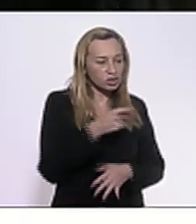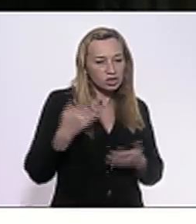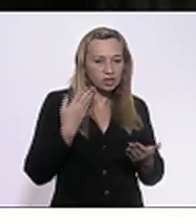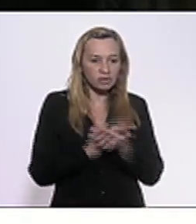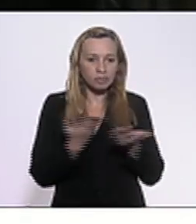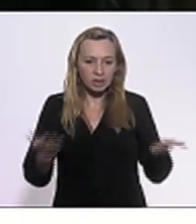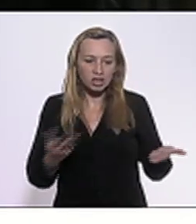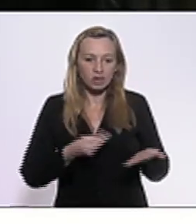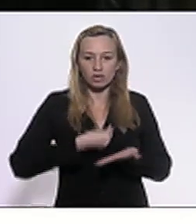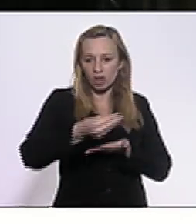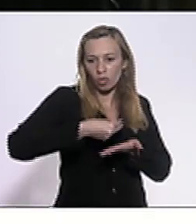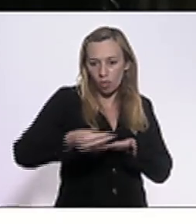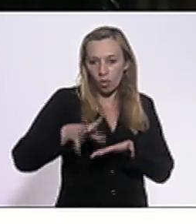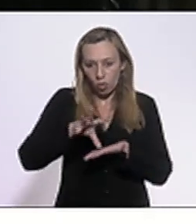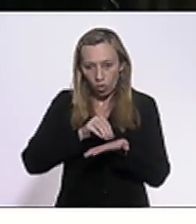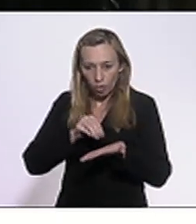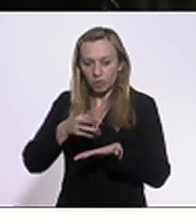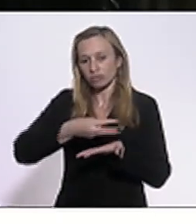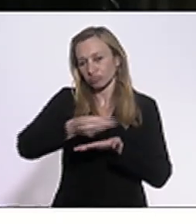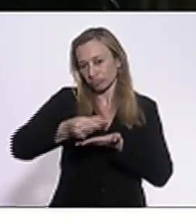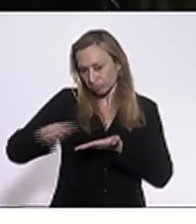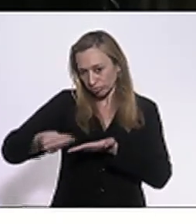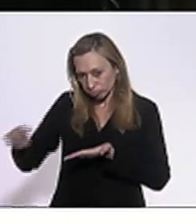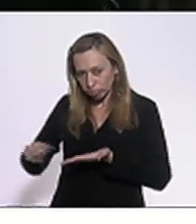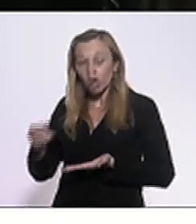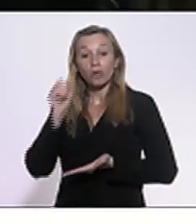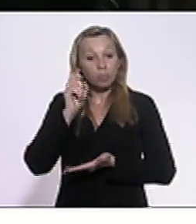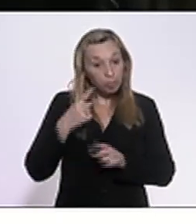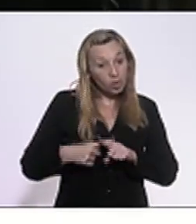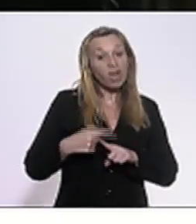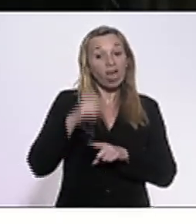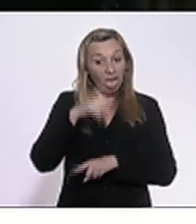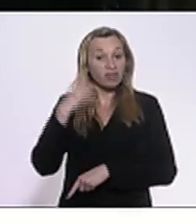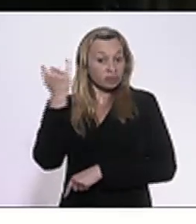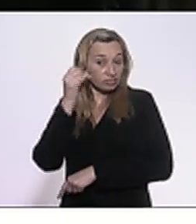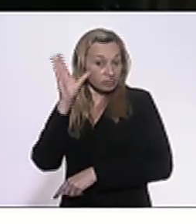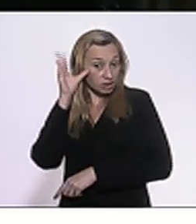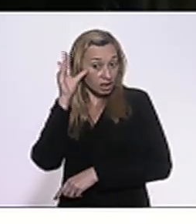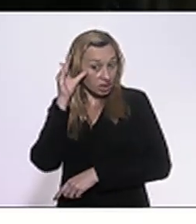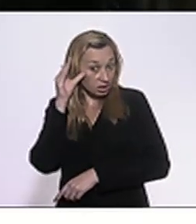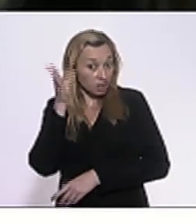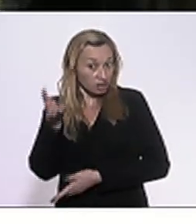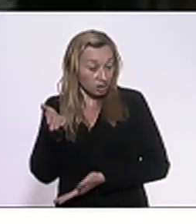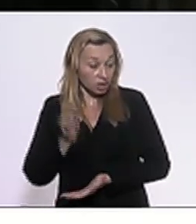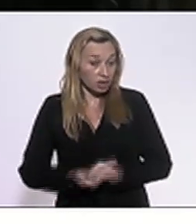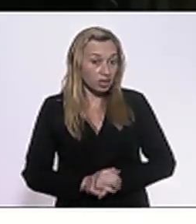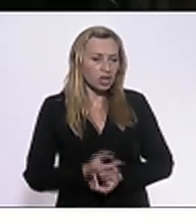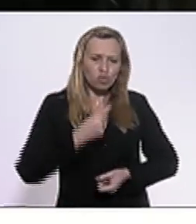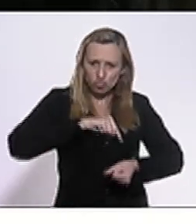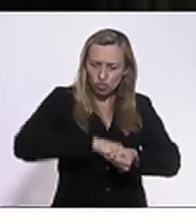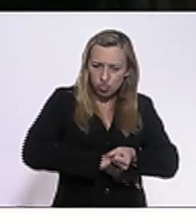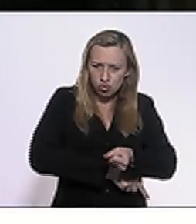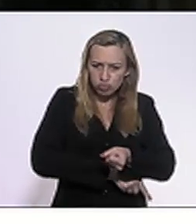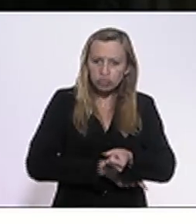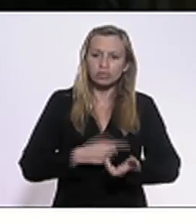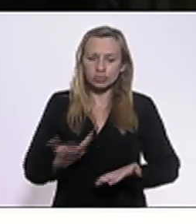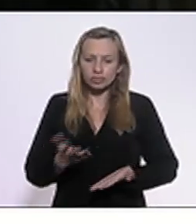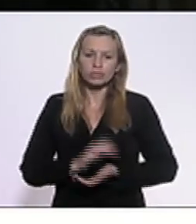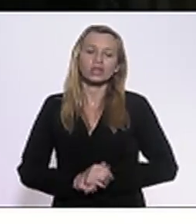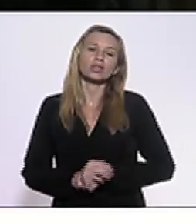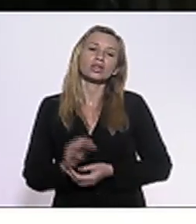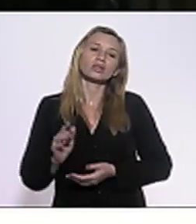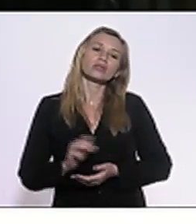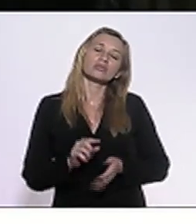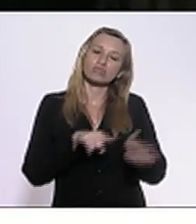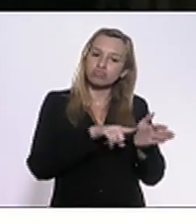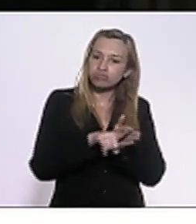vou dar cópia para os senhores, porque era interessante, o tribunal desceu a fundo para fazer a